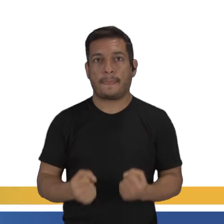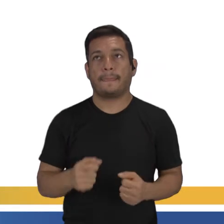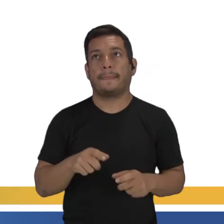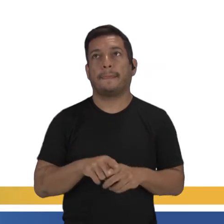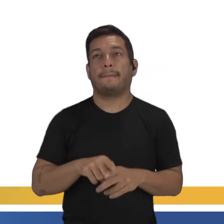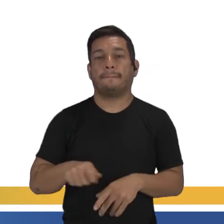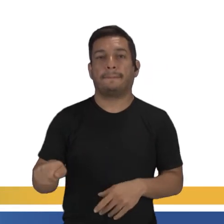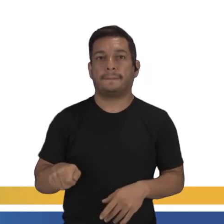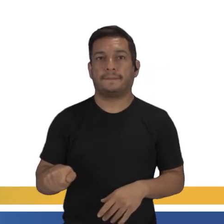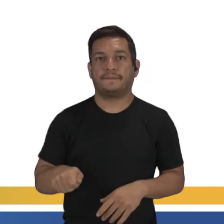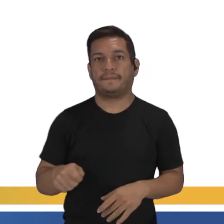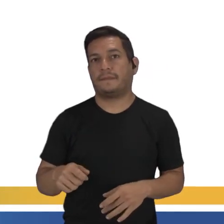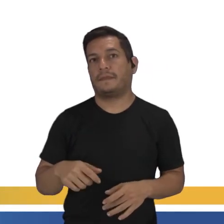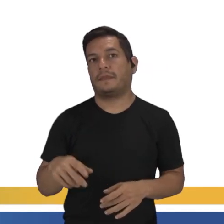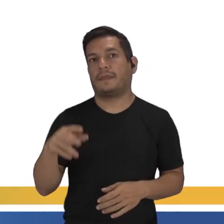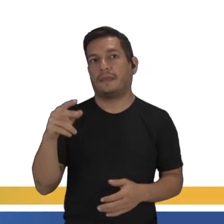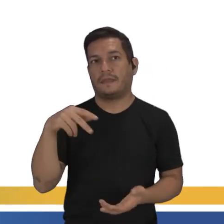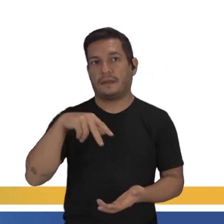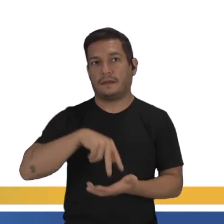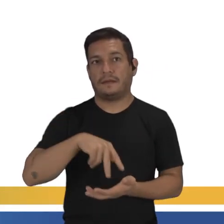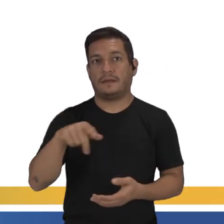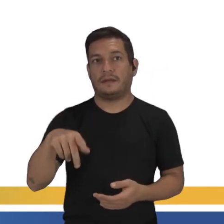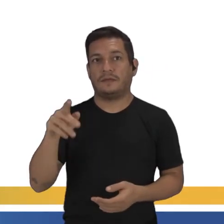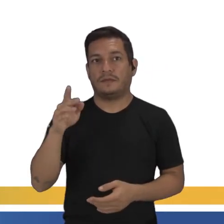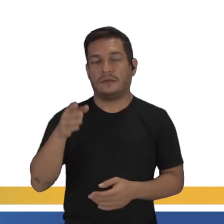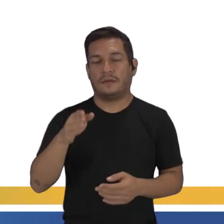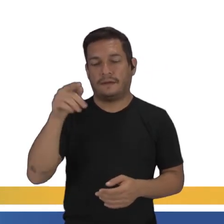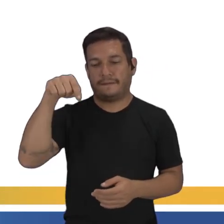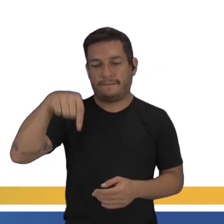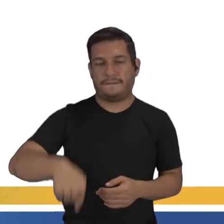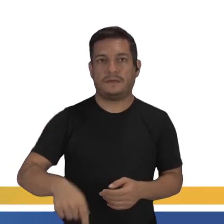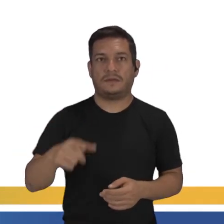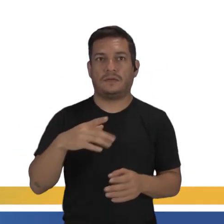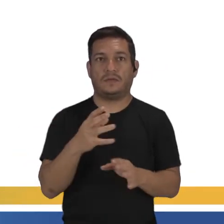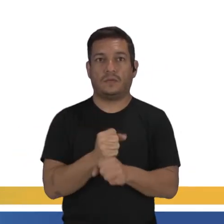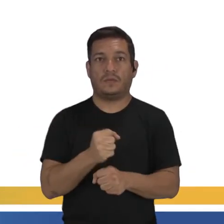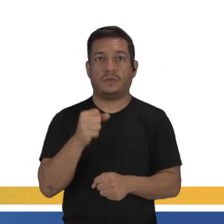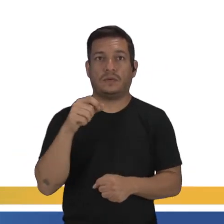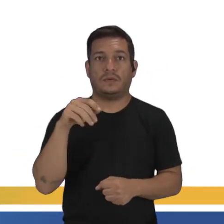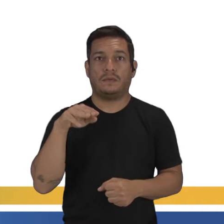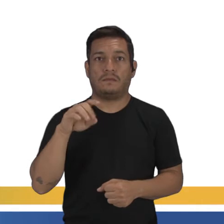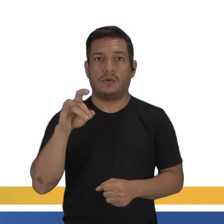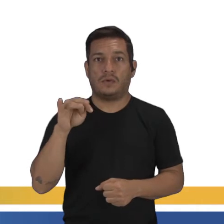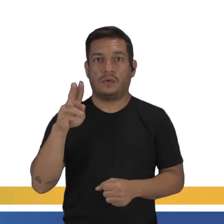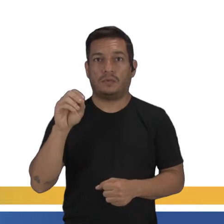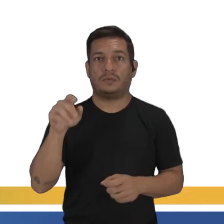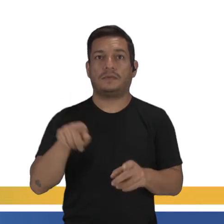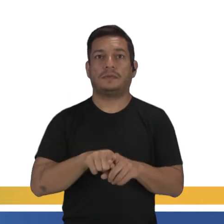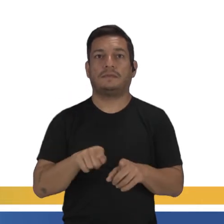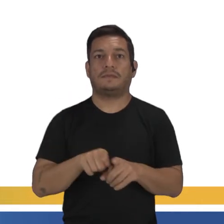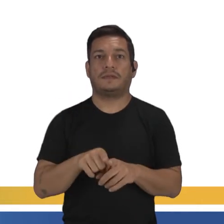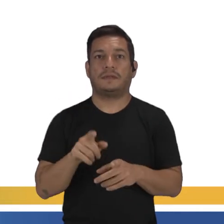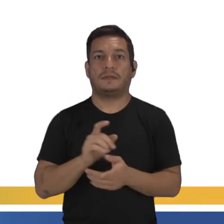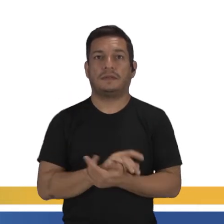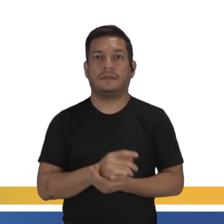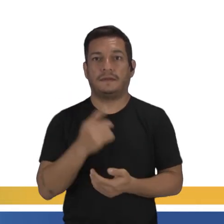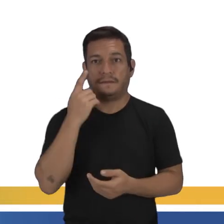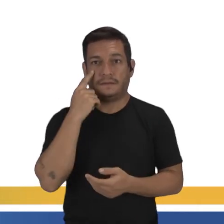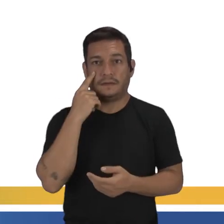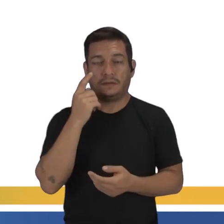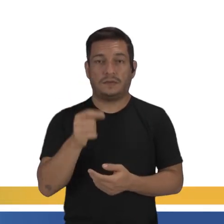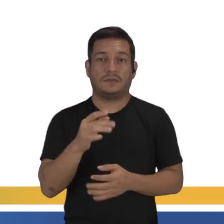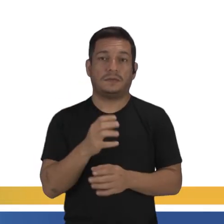exercida pela bengala sobre a pessoa seja vertical, calcule o seu módulo e determine o seu sentido. Vamos lá, mais